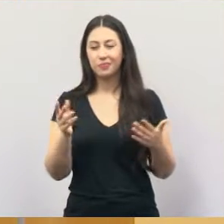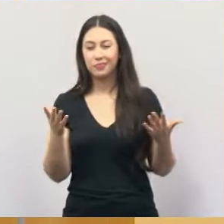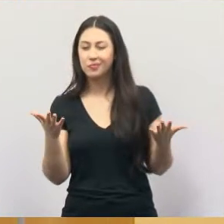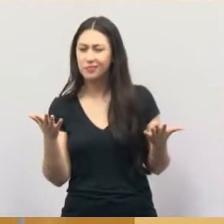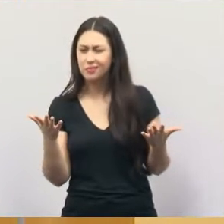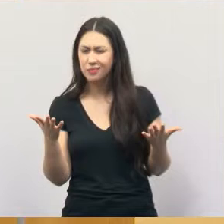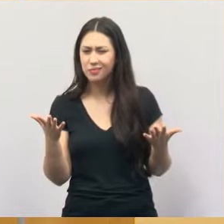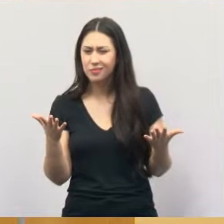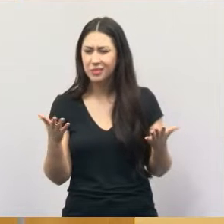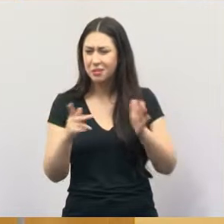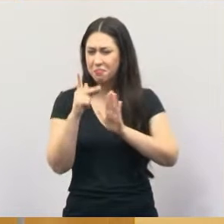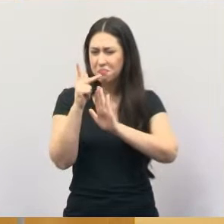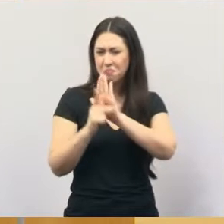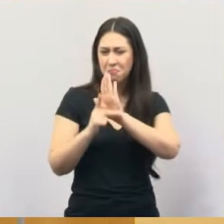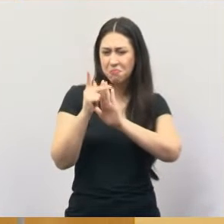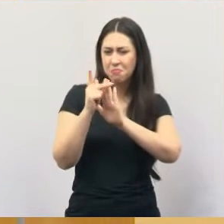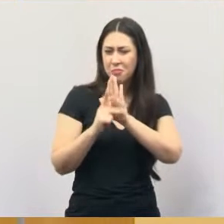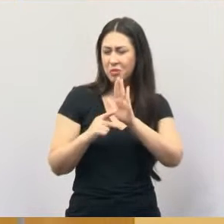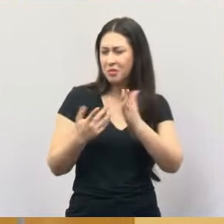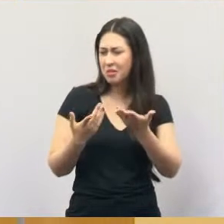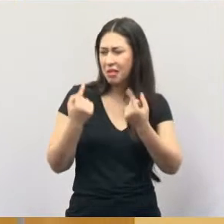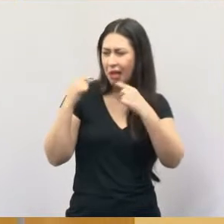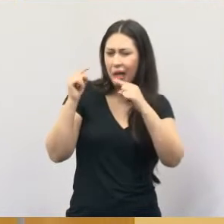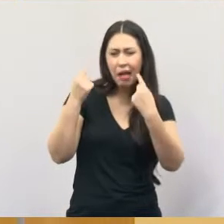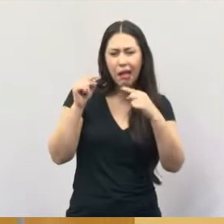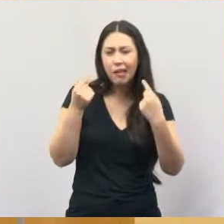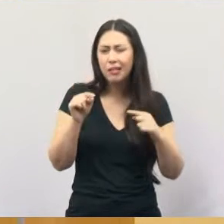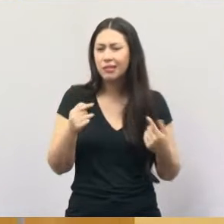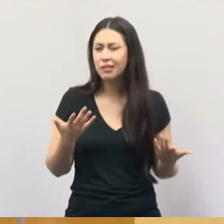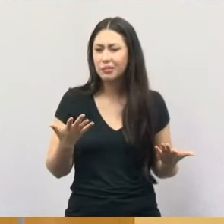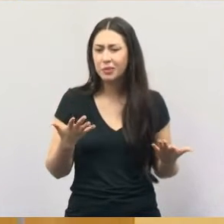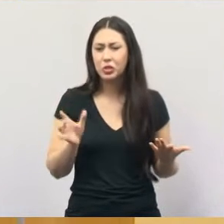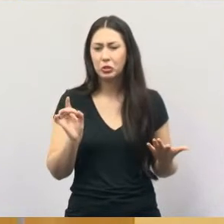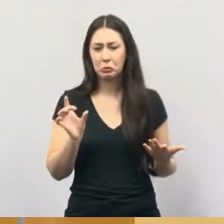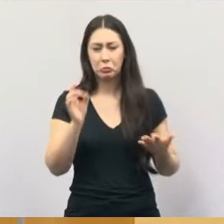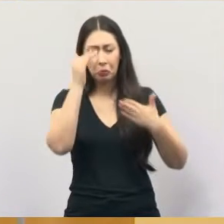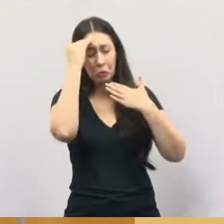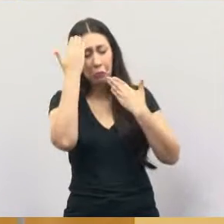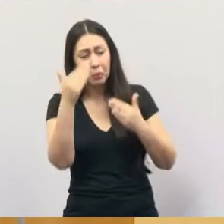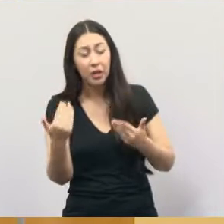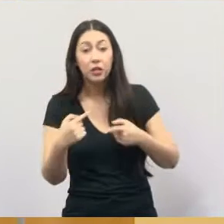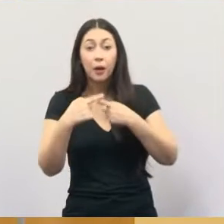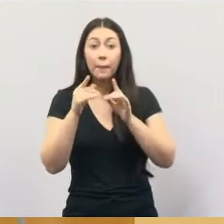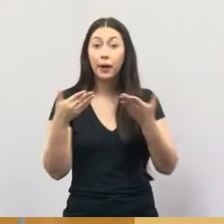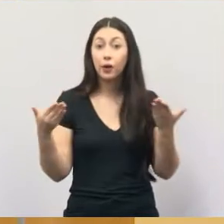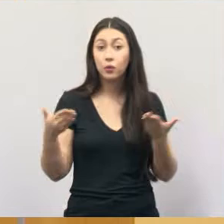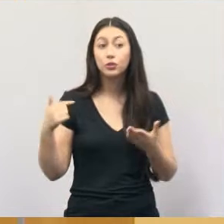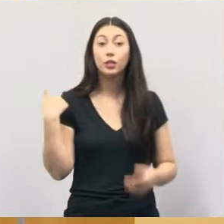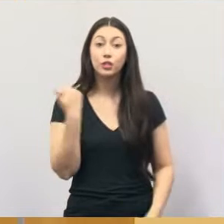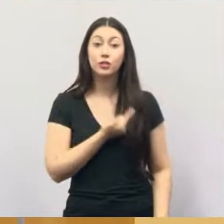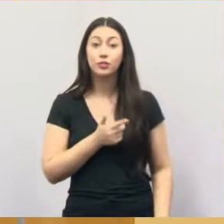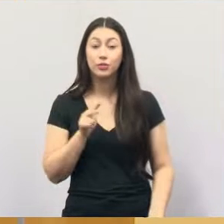com alguns projetos, criticam a Câmara Municipal por determinados projetos, mas hoje a gente veio aqui.